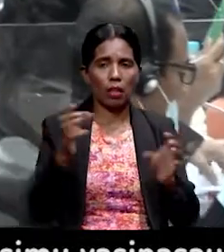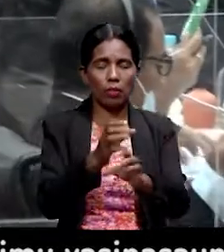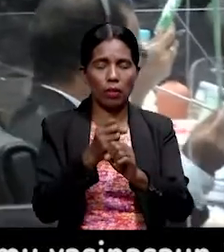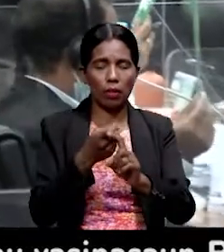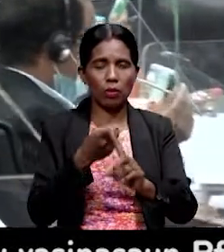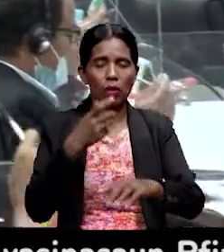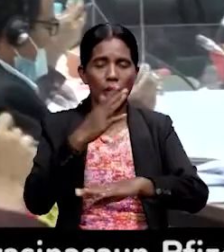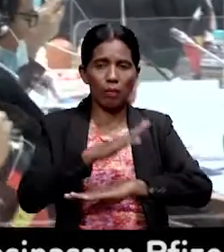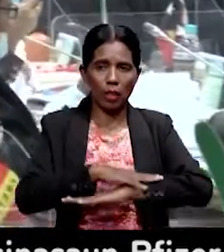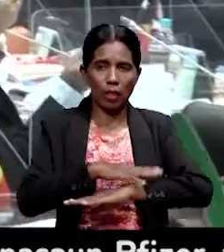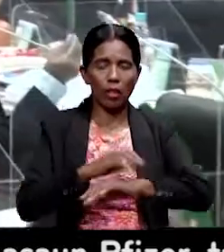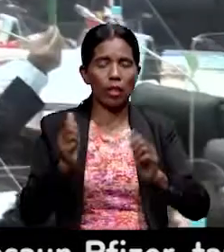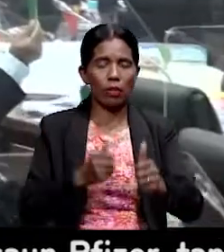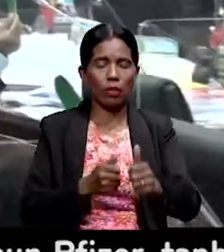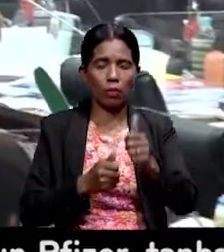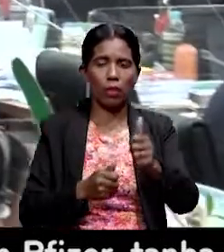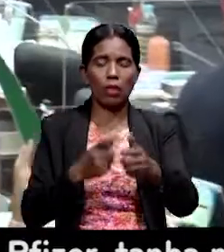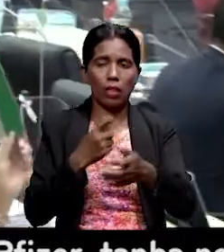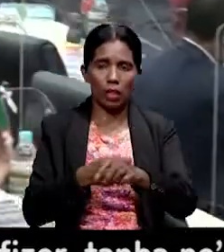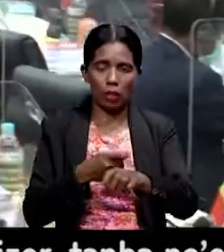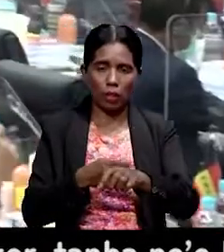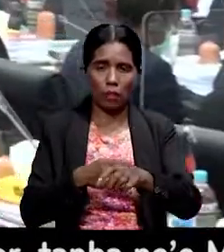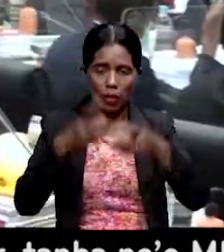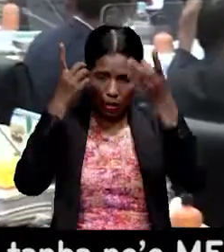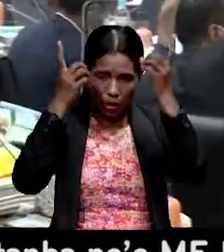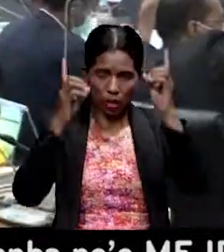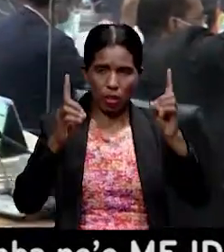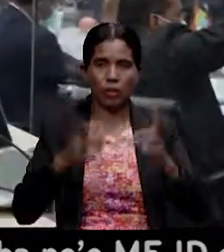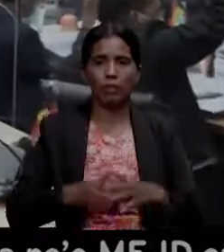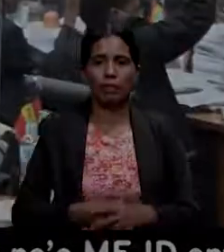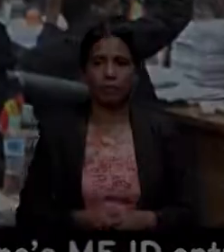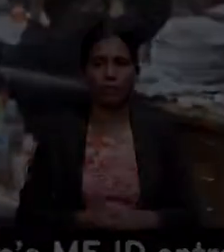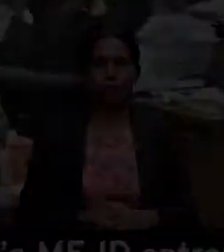também lá tuir tempo, o termina a submissão. Fátima Pereira, Elugaio, Giamen.